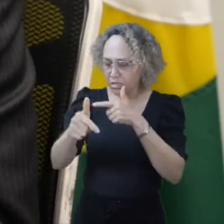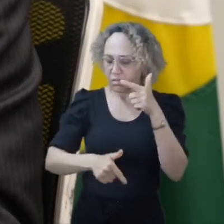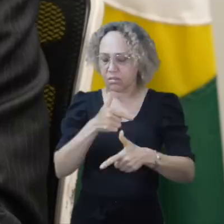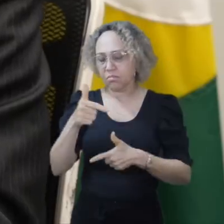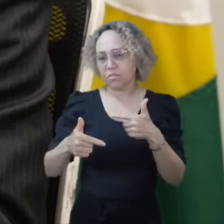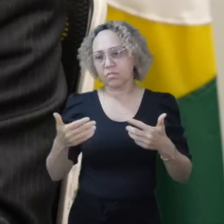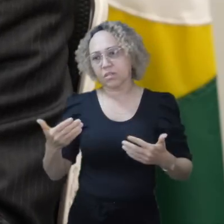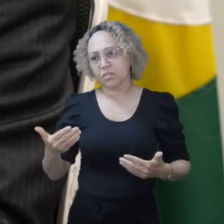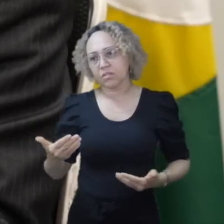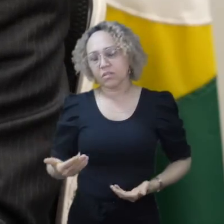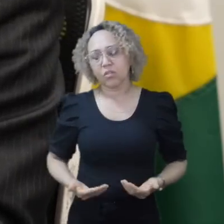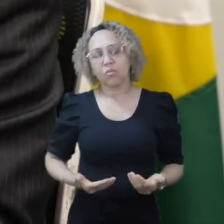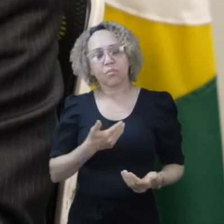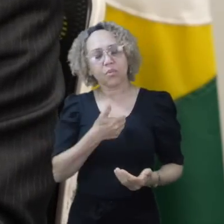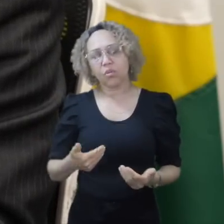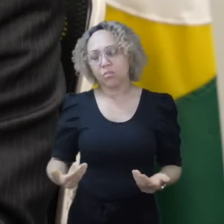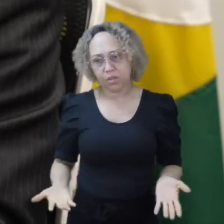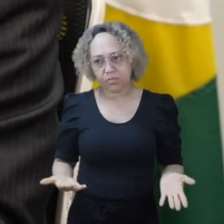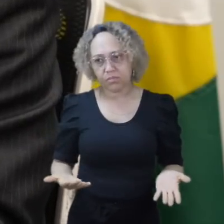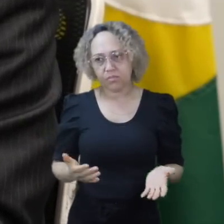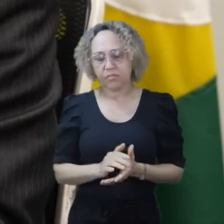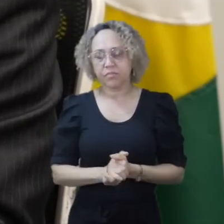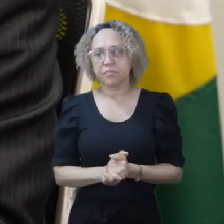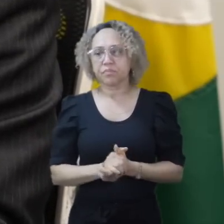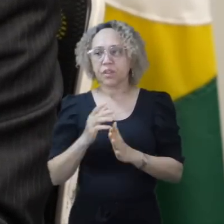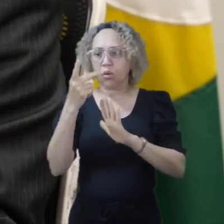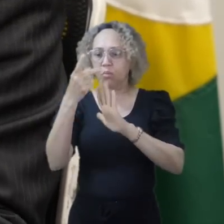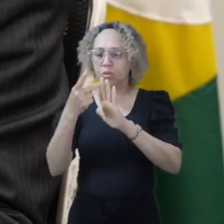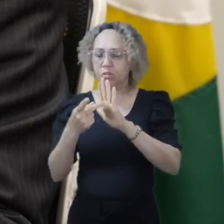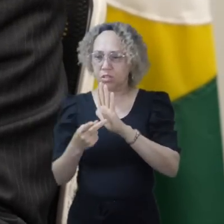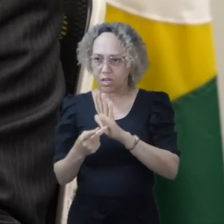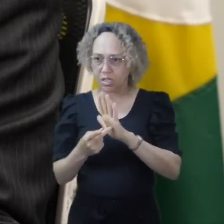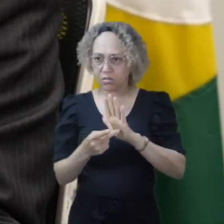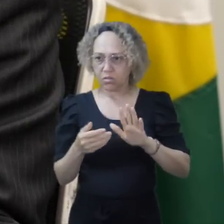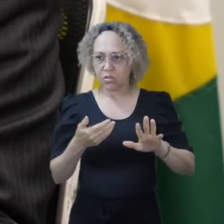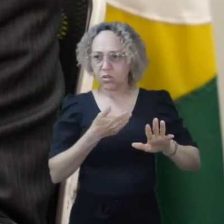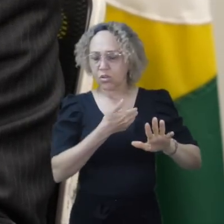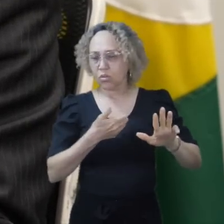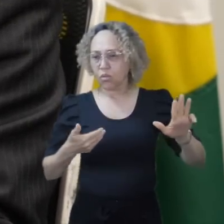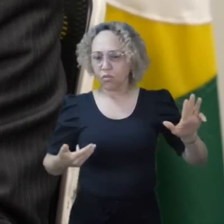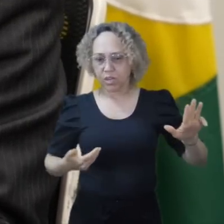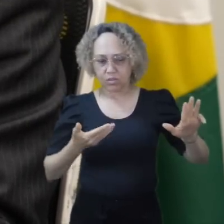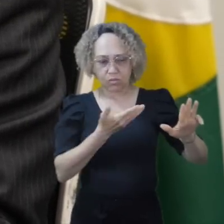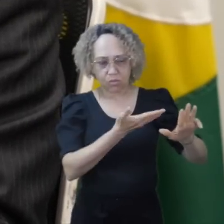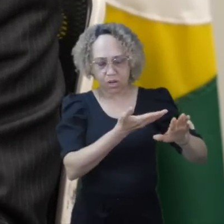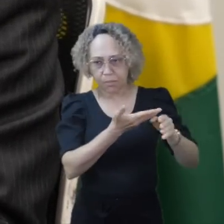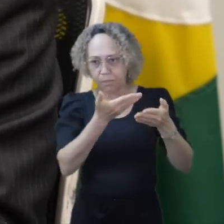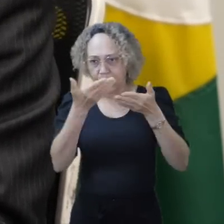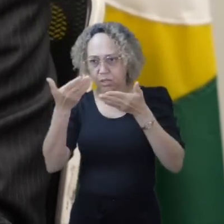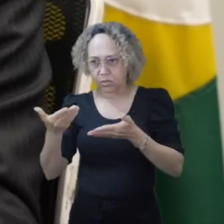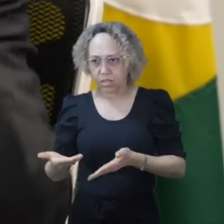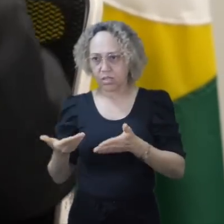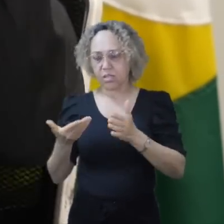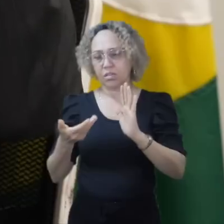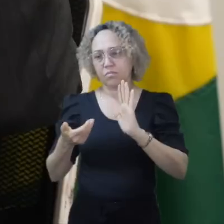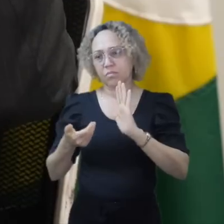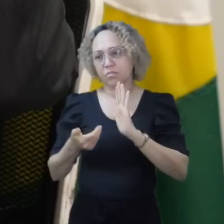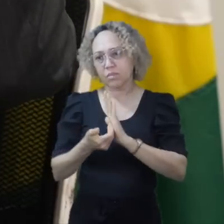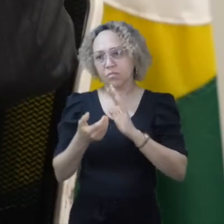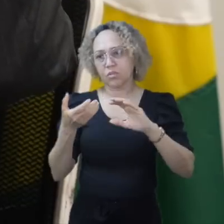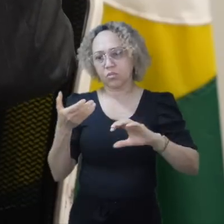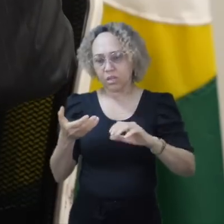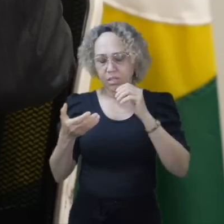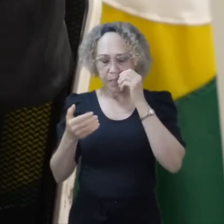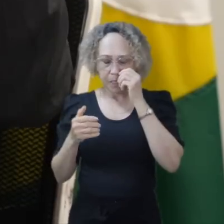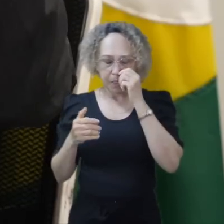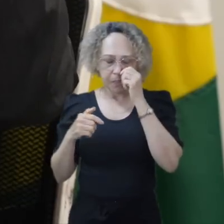que mandou para a Câmara aqui, a isenção da tabela do imposto de renda para quem ganha até R$5.000, é um primeiro passo para taxar